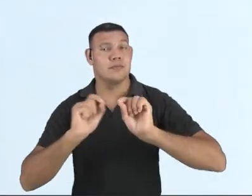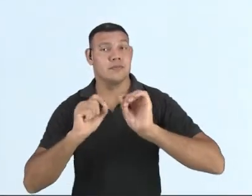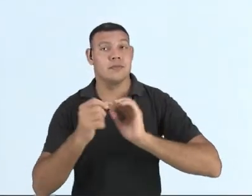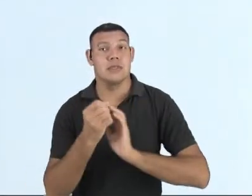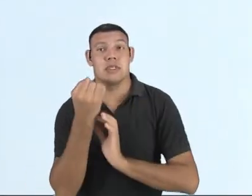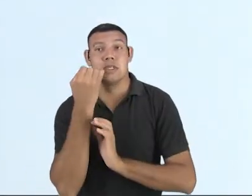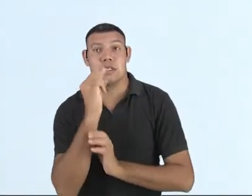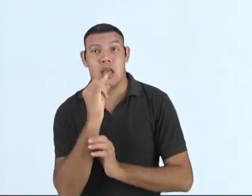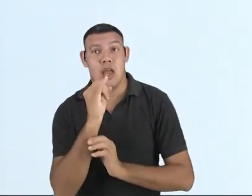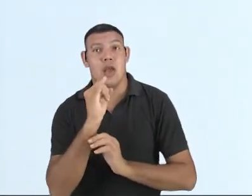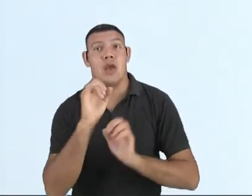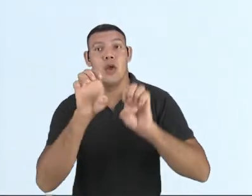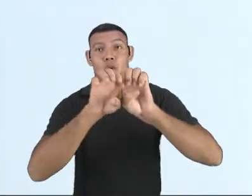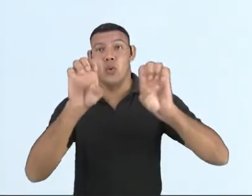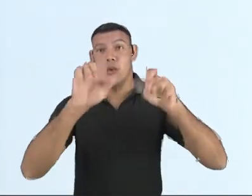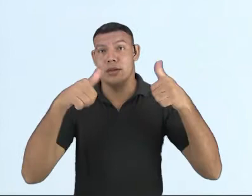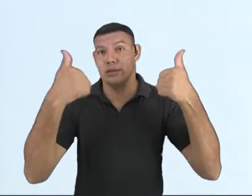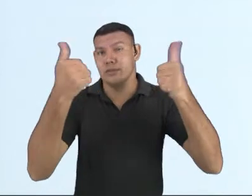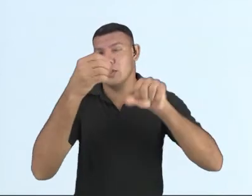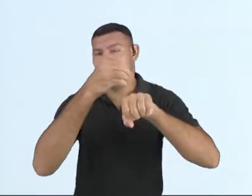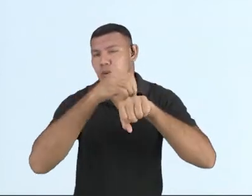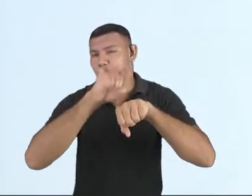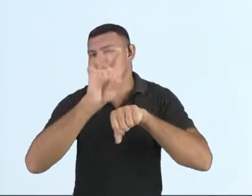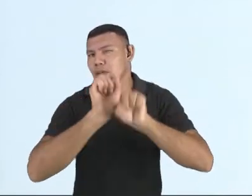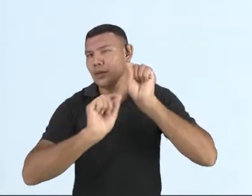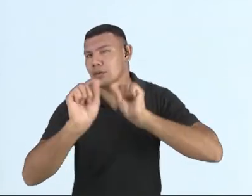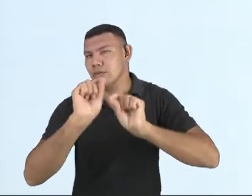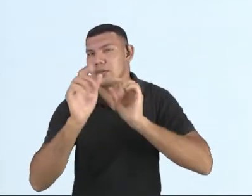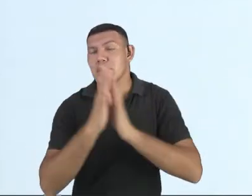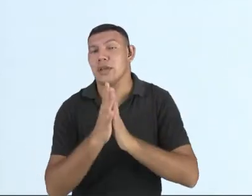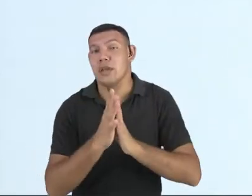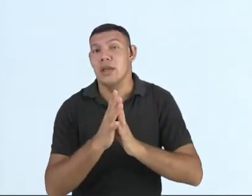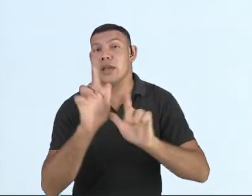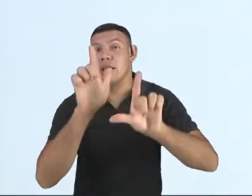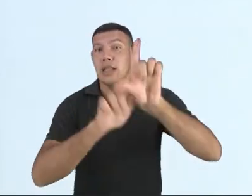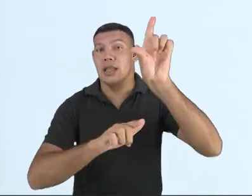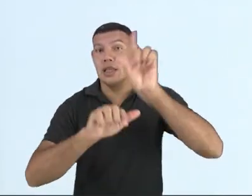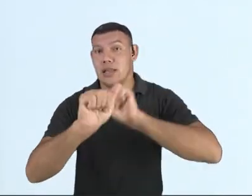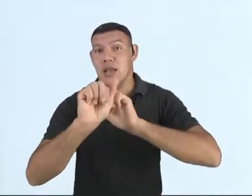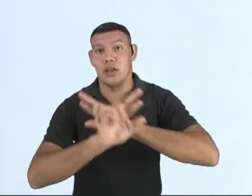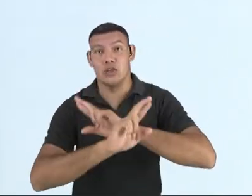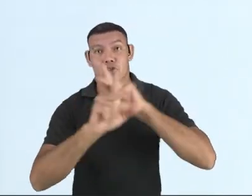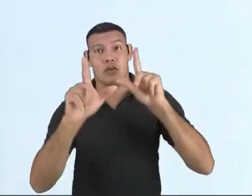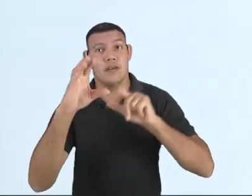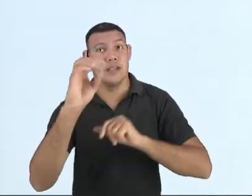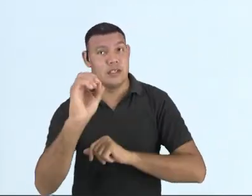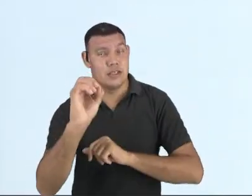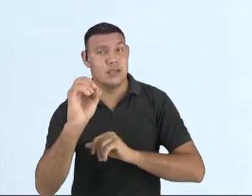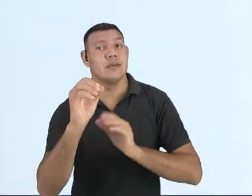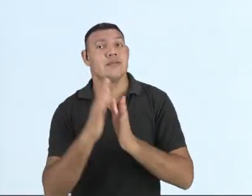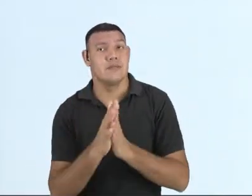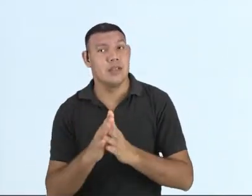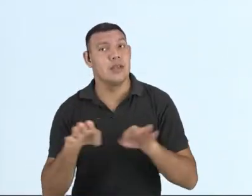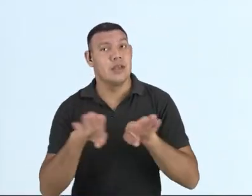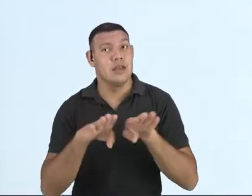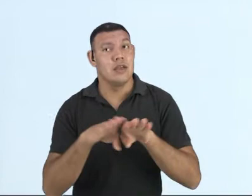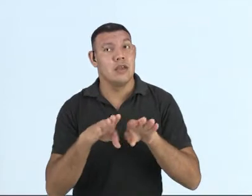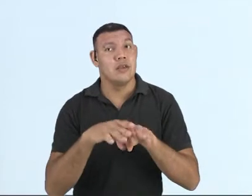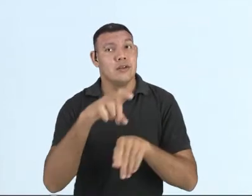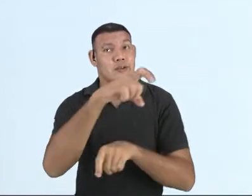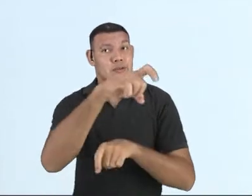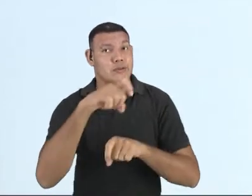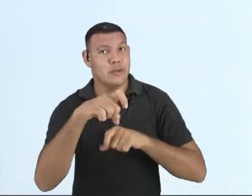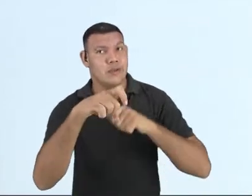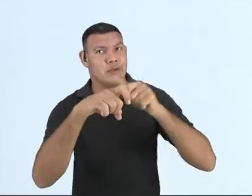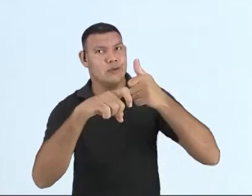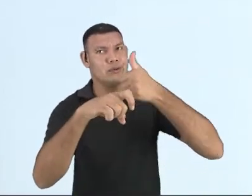para que seja do primeiro grau outra dica é que além disso O a ser diferente de zero pessoal o expoente da em conta que no caso é o X